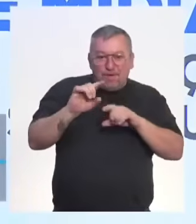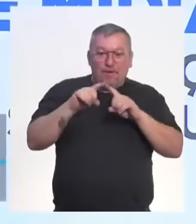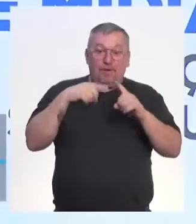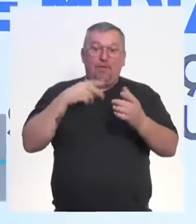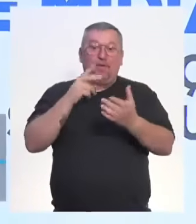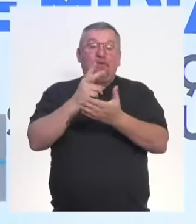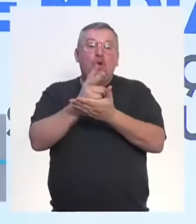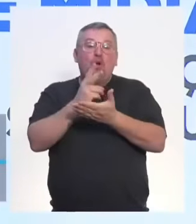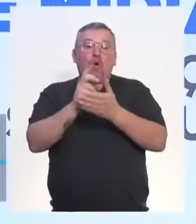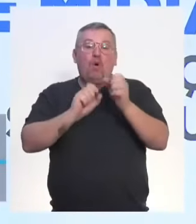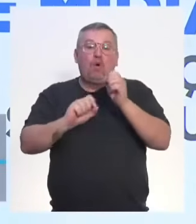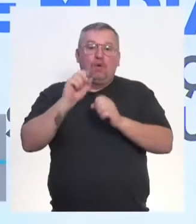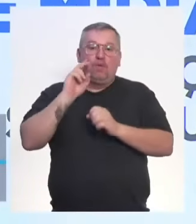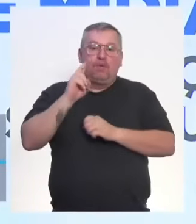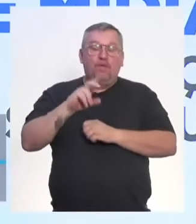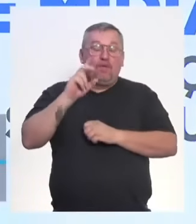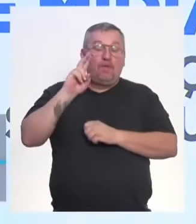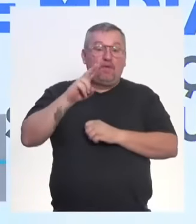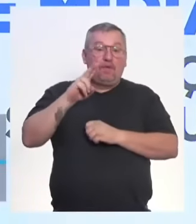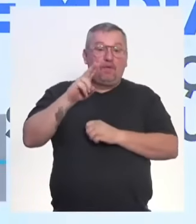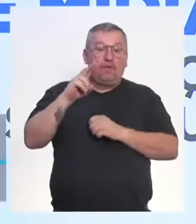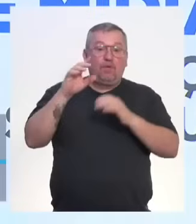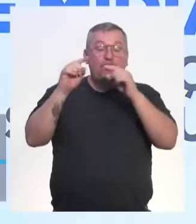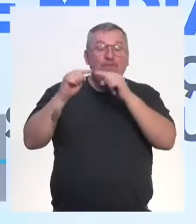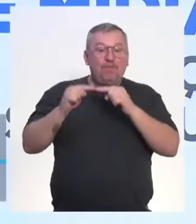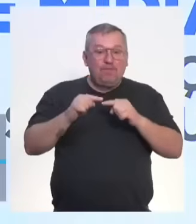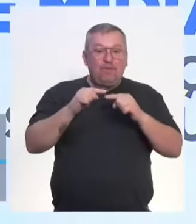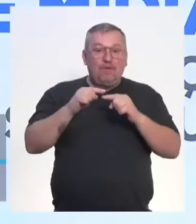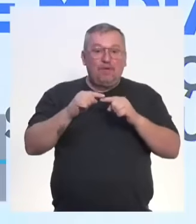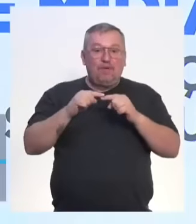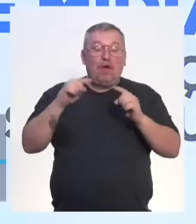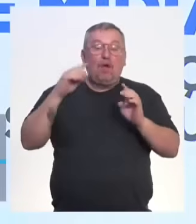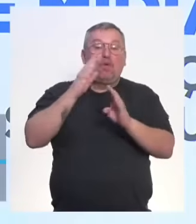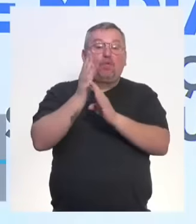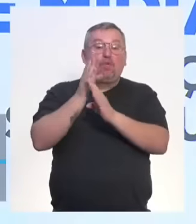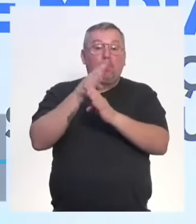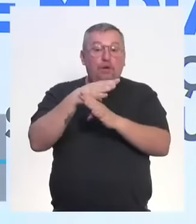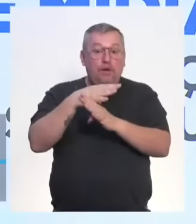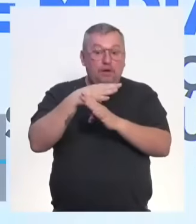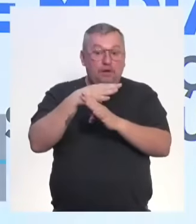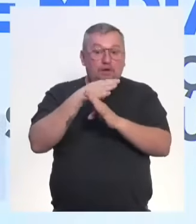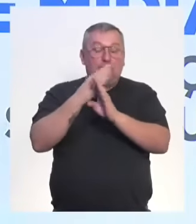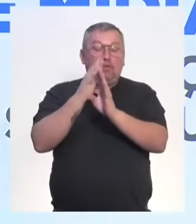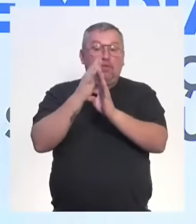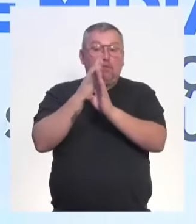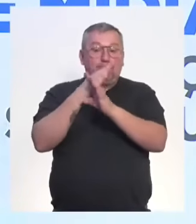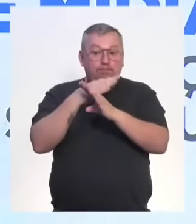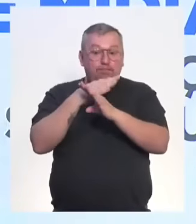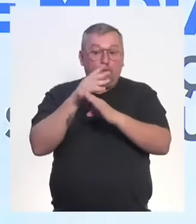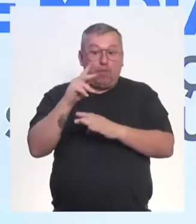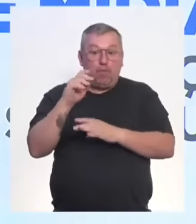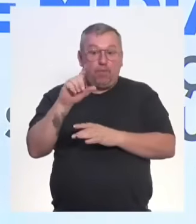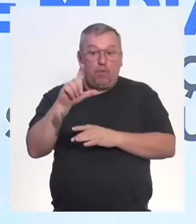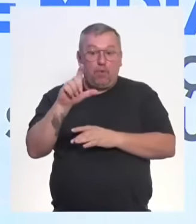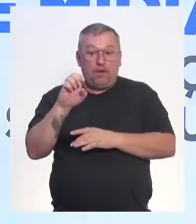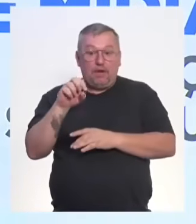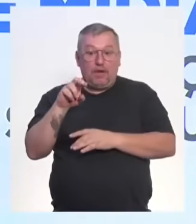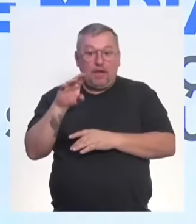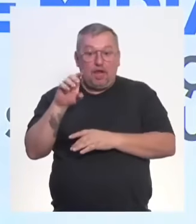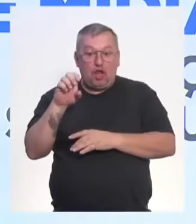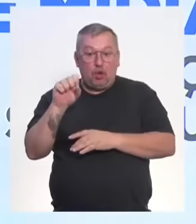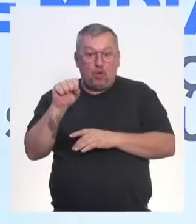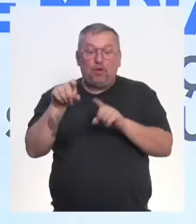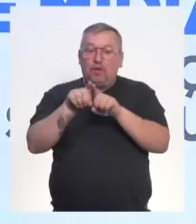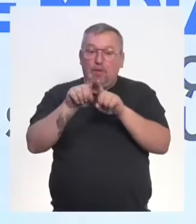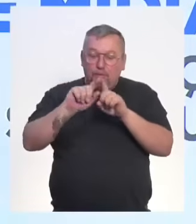continuar aí que vocês estavam vendo relacionado aos poliedros. Vamos continuar aí essas figuras tridimensionais, né,